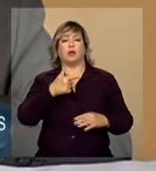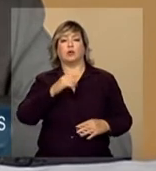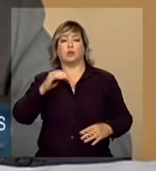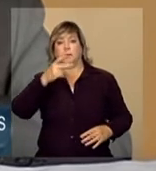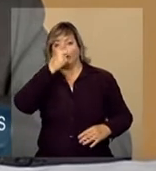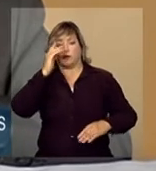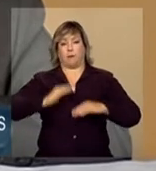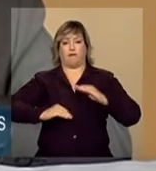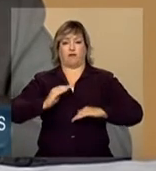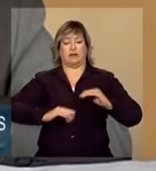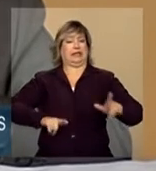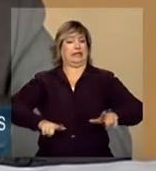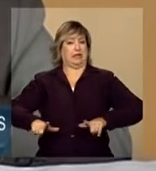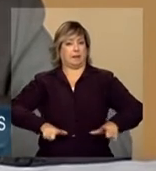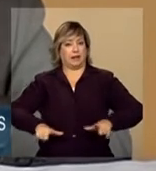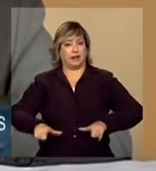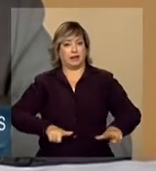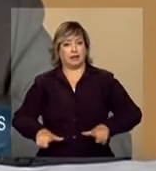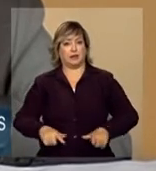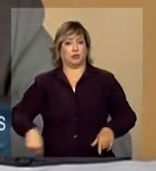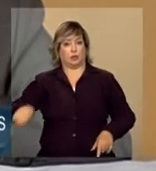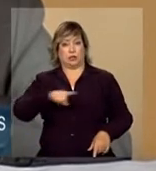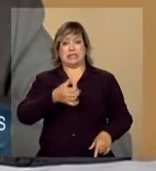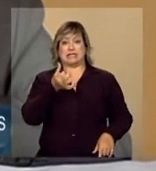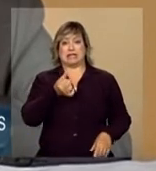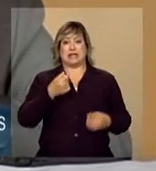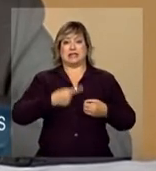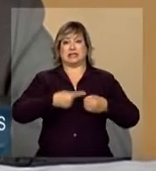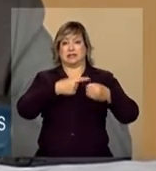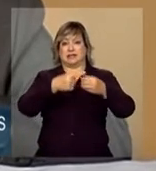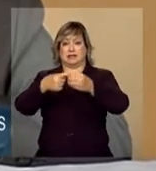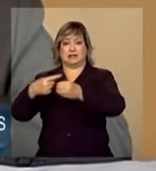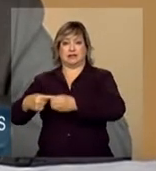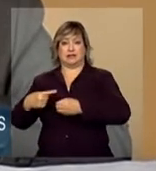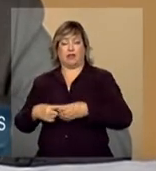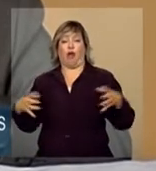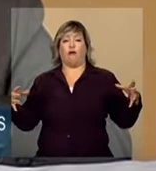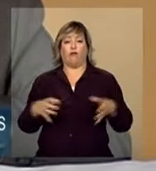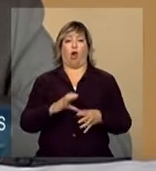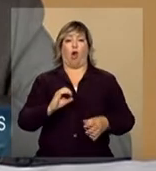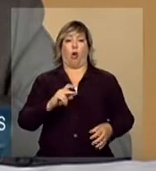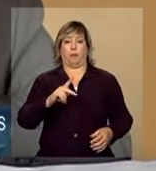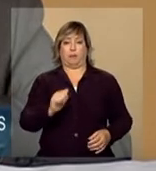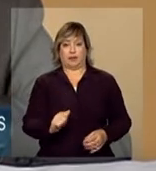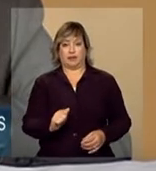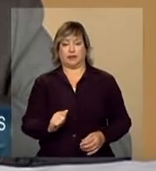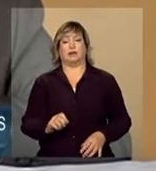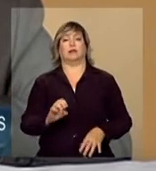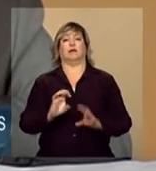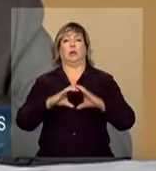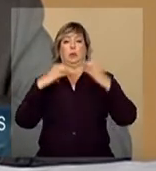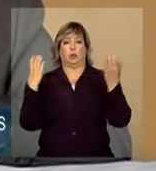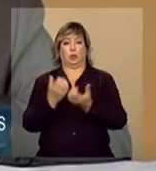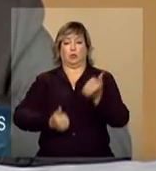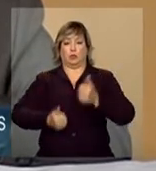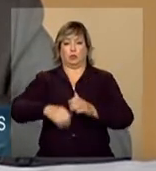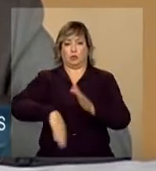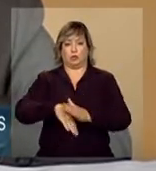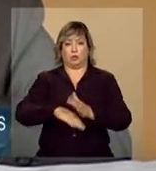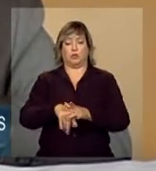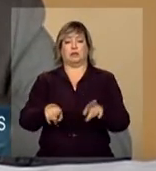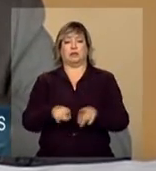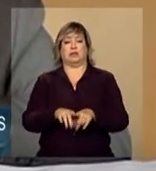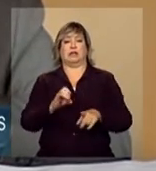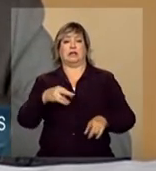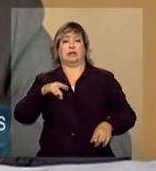profissionais trabalhando nas 6 cidades envolvidas na Copa, nos estádios e nos centros de